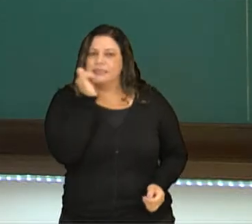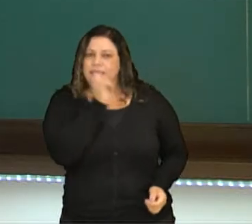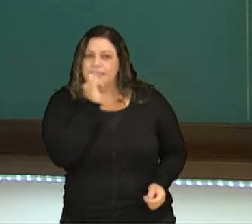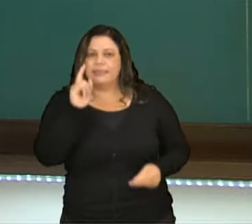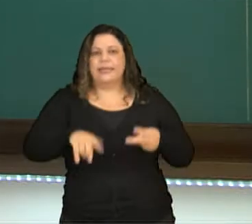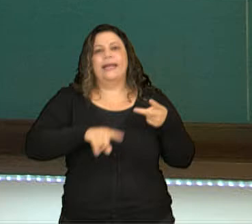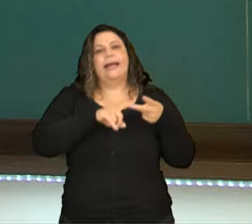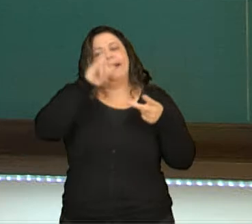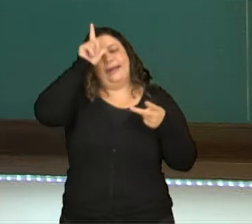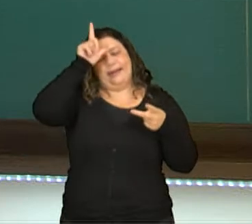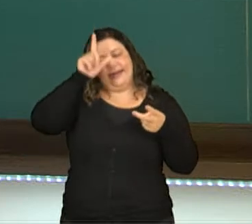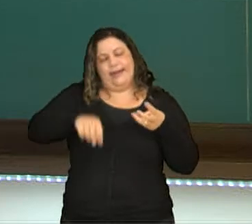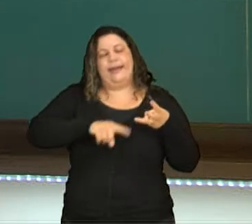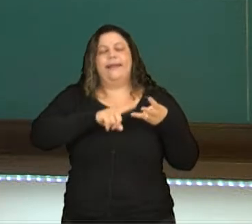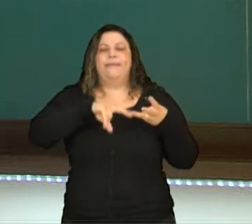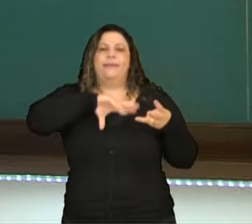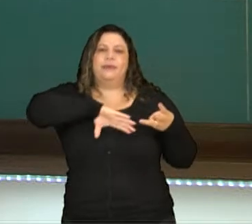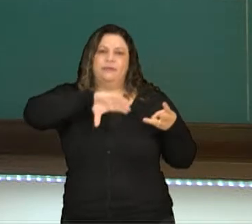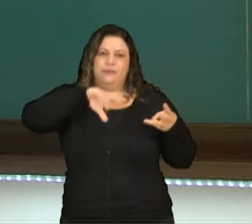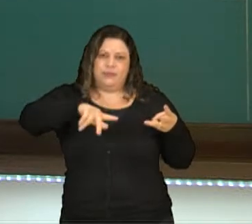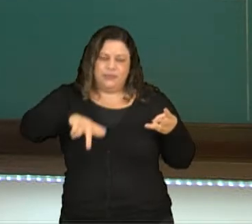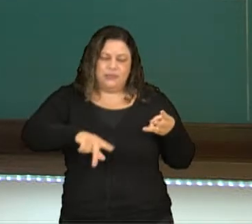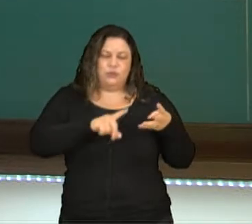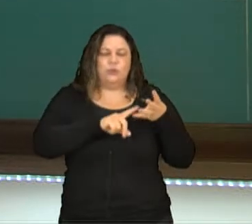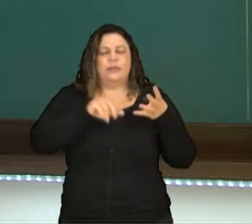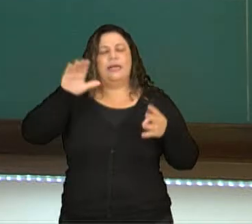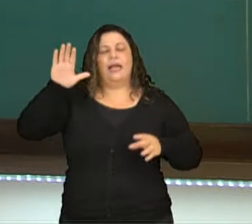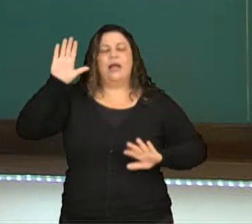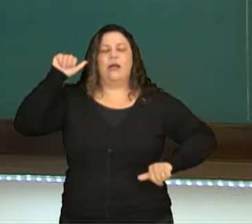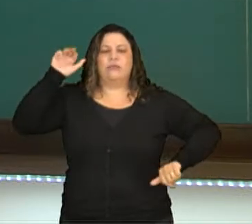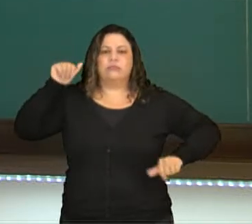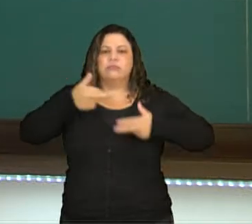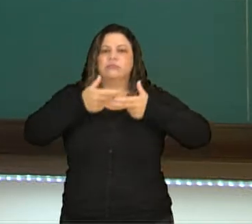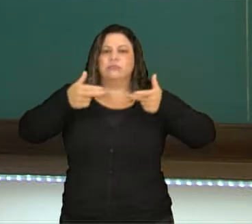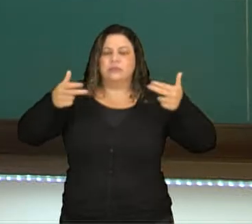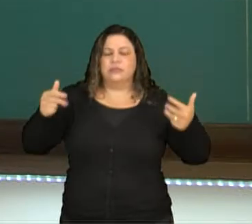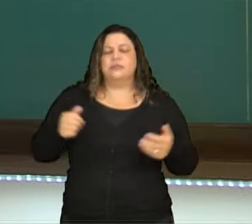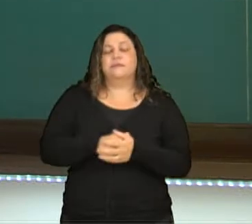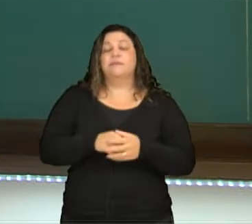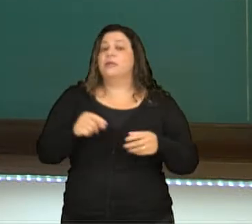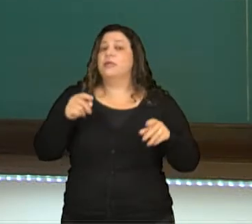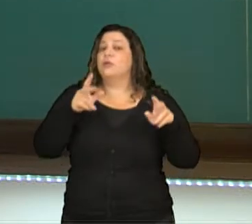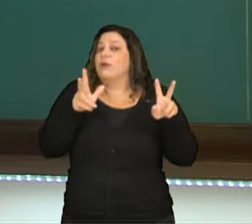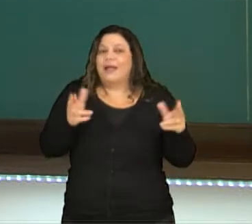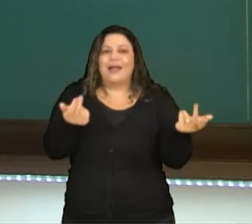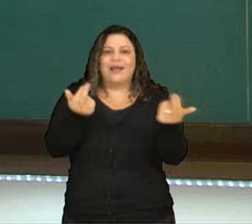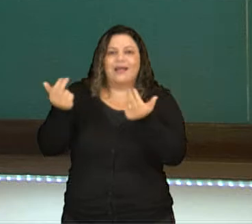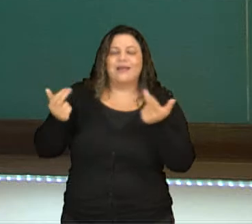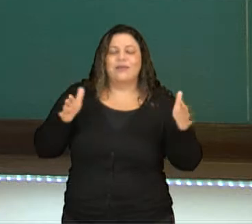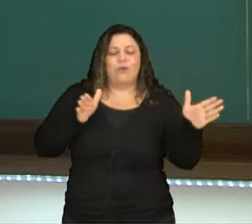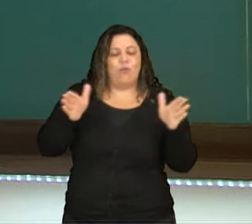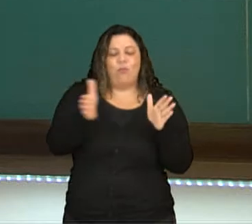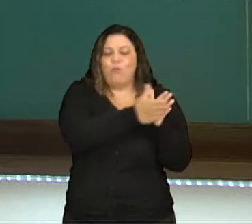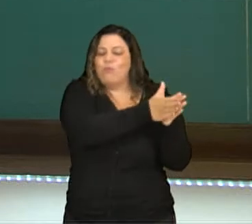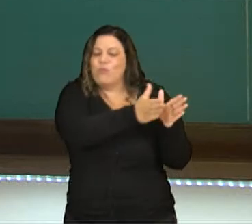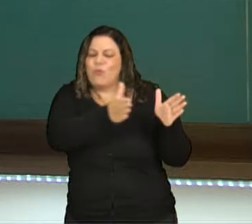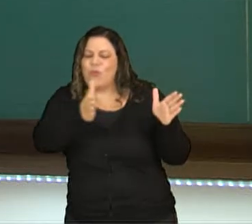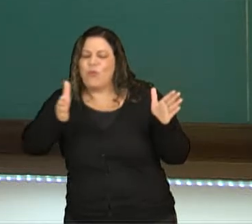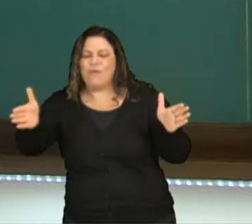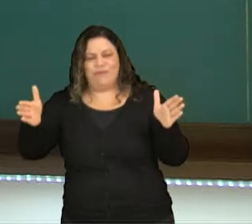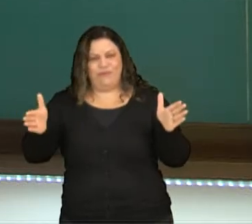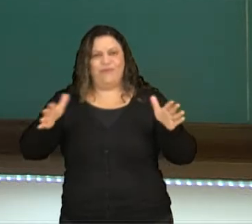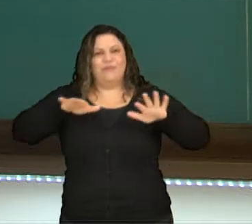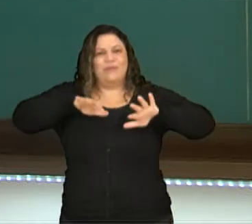na Alemanha, em Portugal, na Espanha, na União Soviética. É o mesmo momento que todos esses movimentos